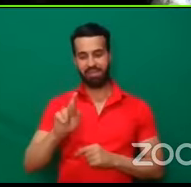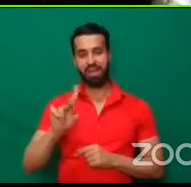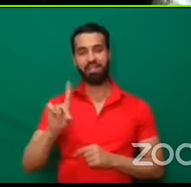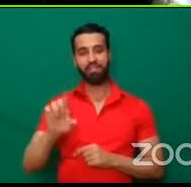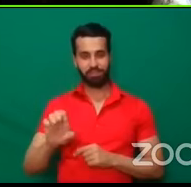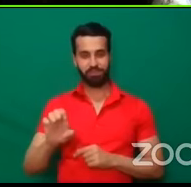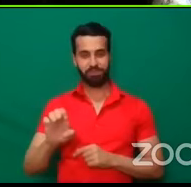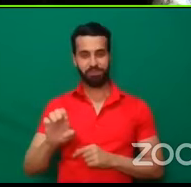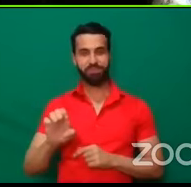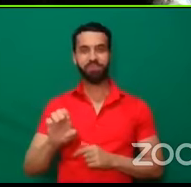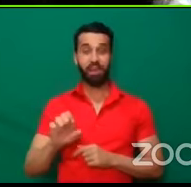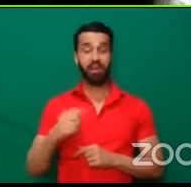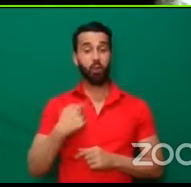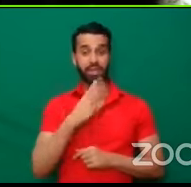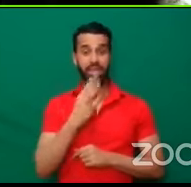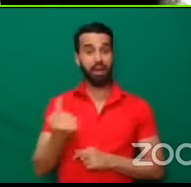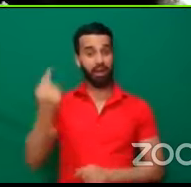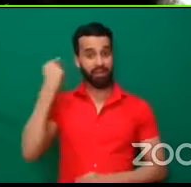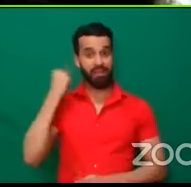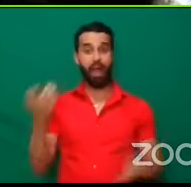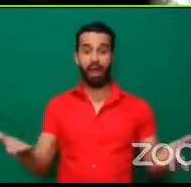mesmo. Então eles.